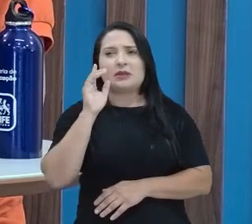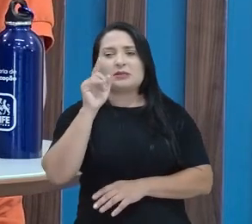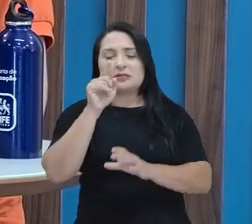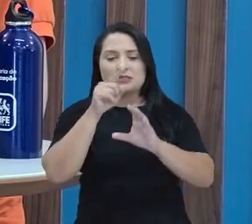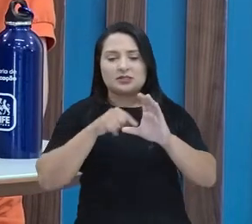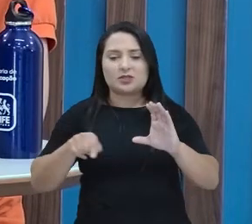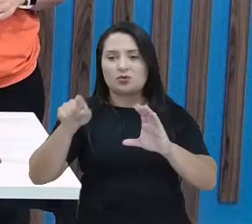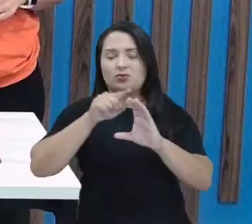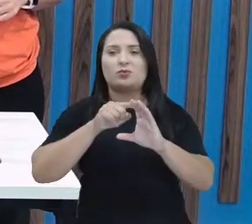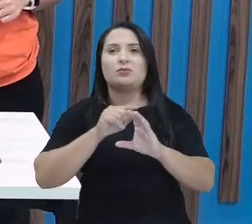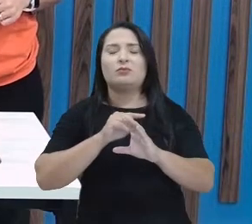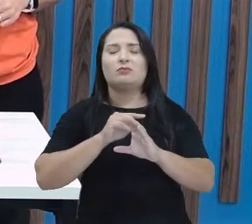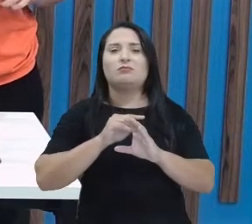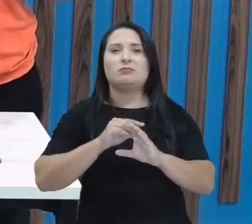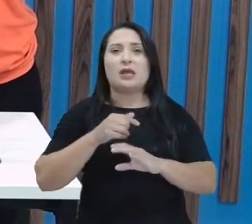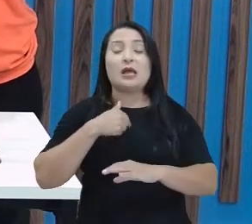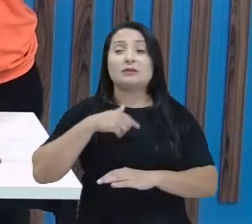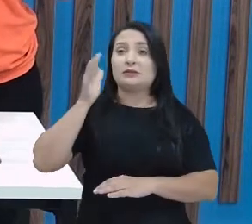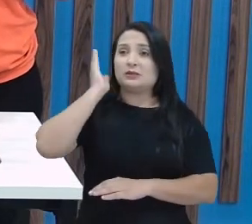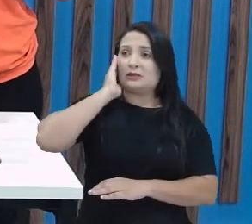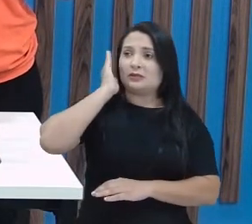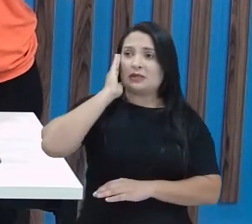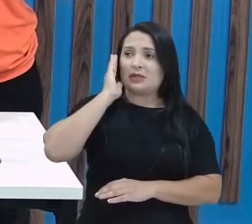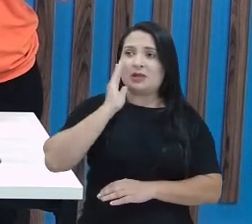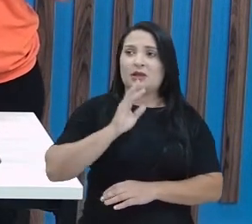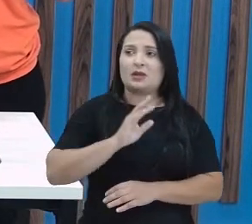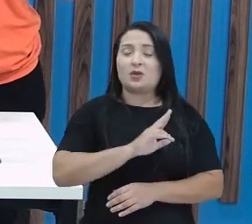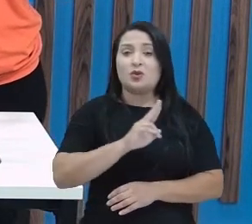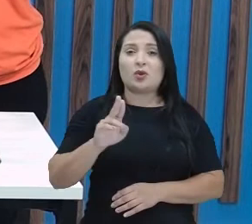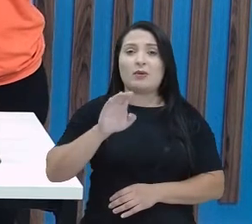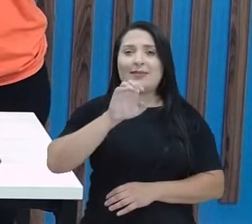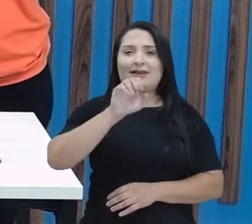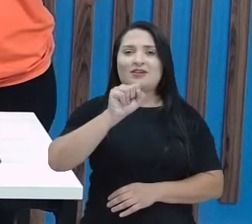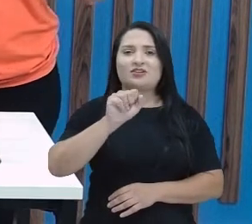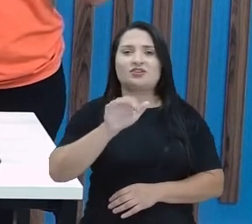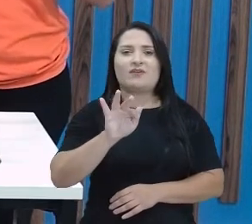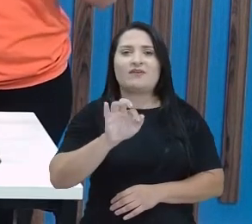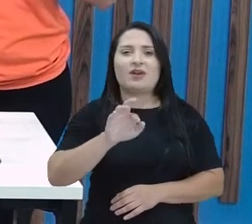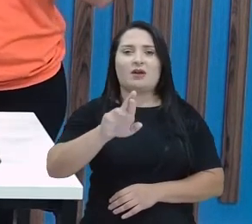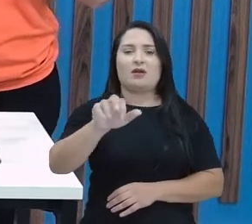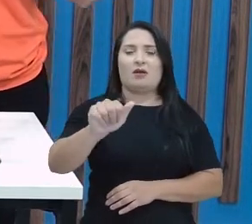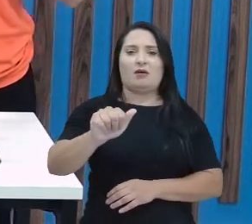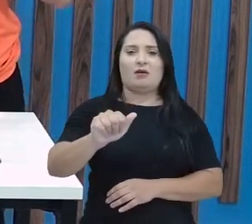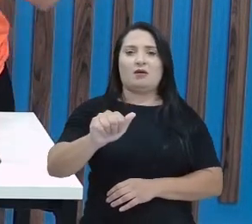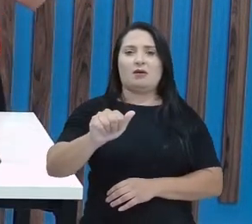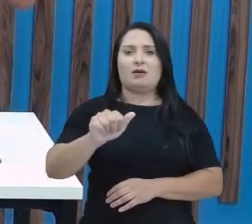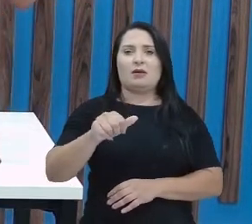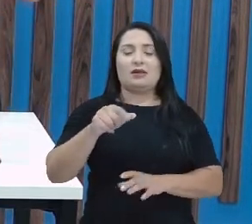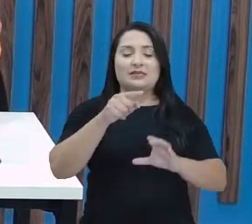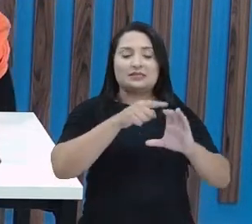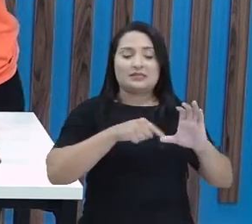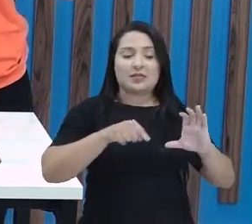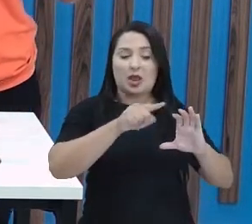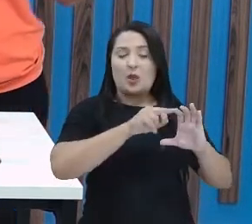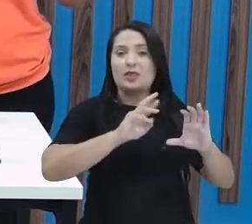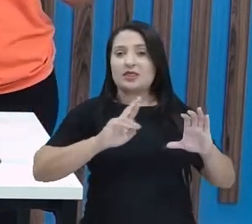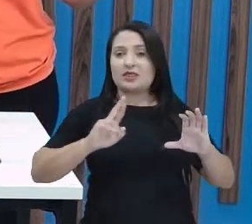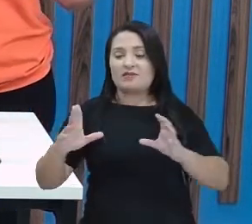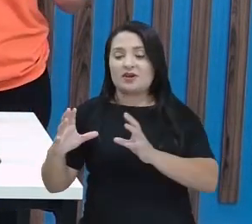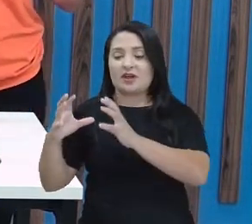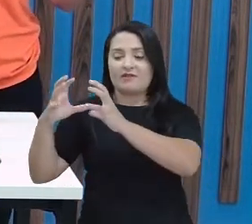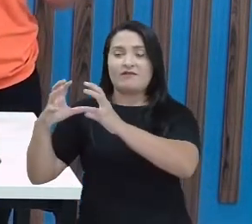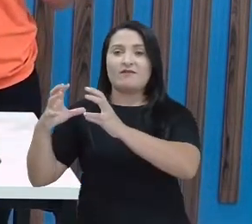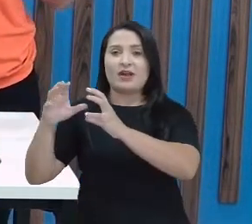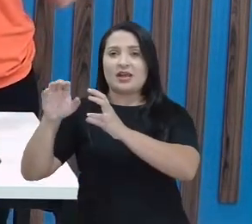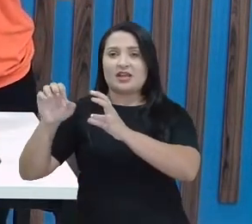círculo. Ah, entendi. Isabela, é a esfera. Lembrando que círculo é diferente de